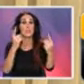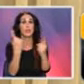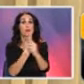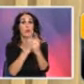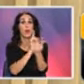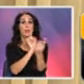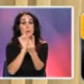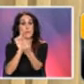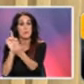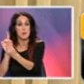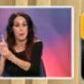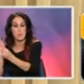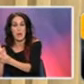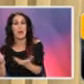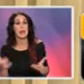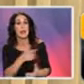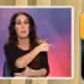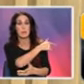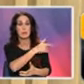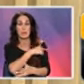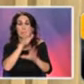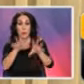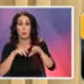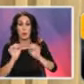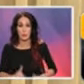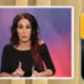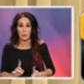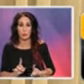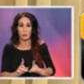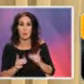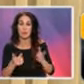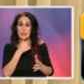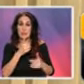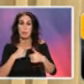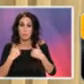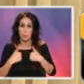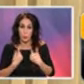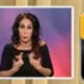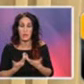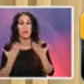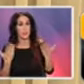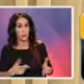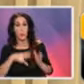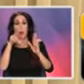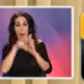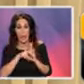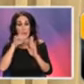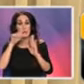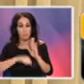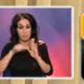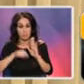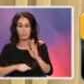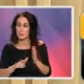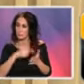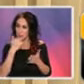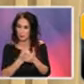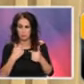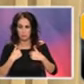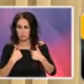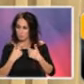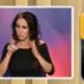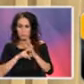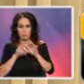políticos com representação parlamentar. Sigo a regra que sempre